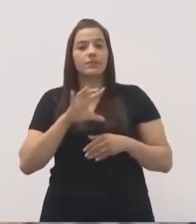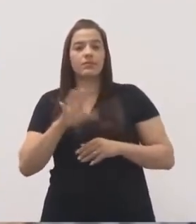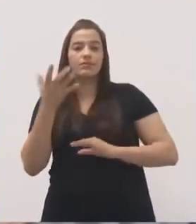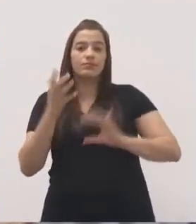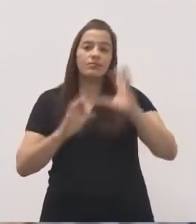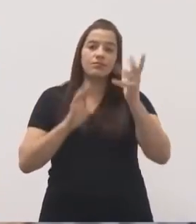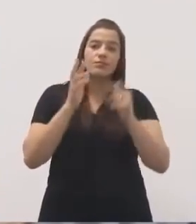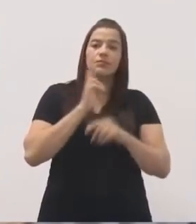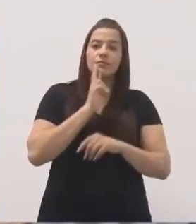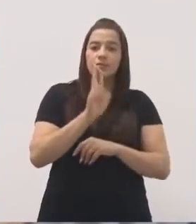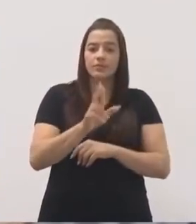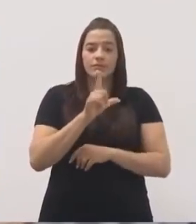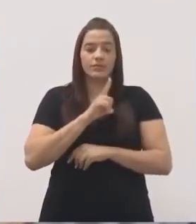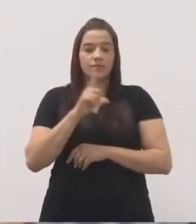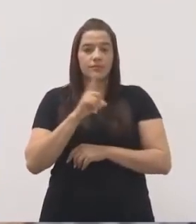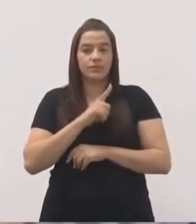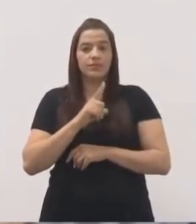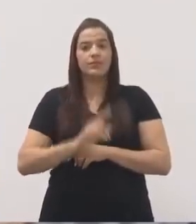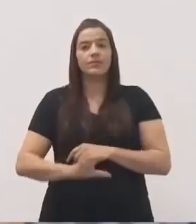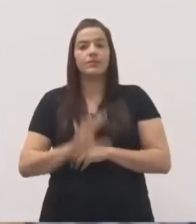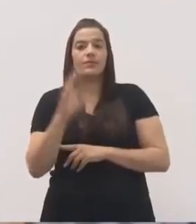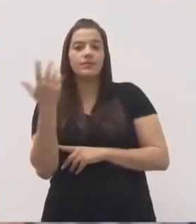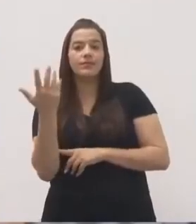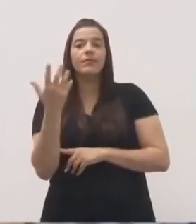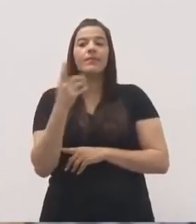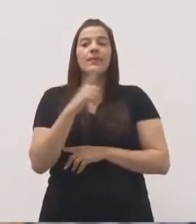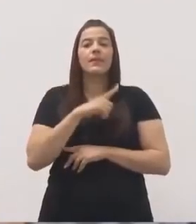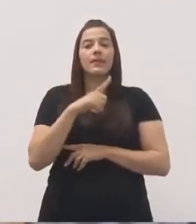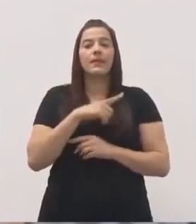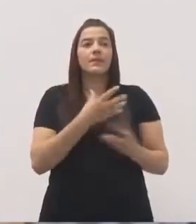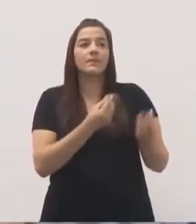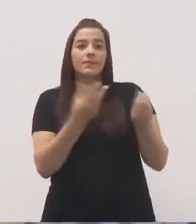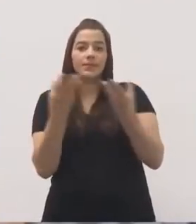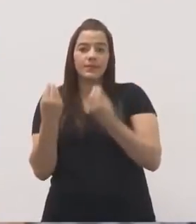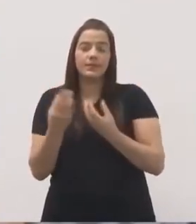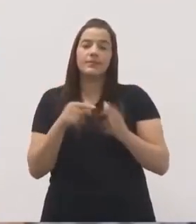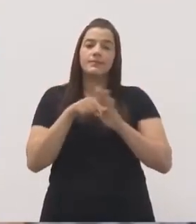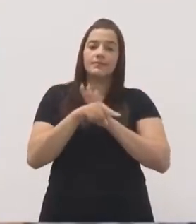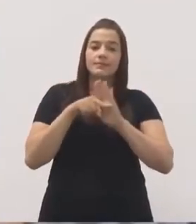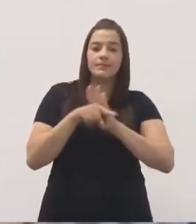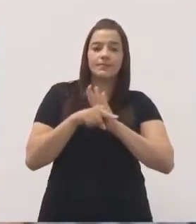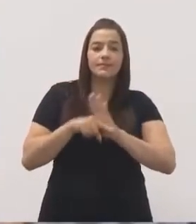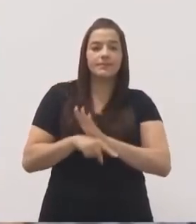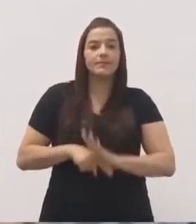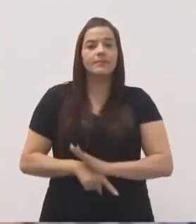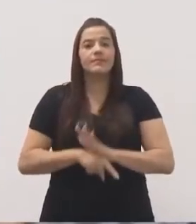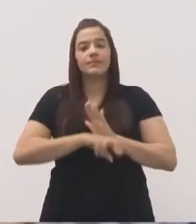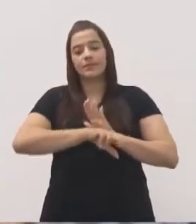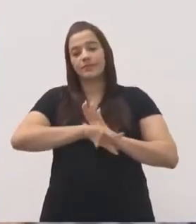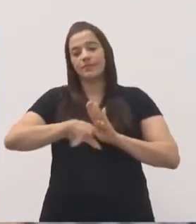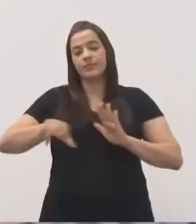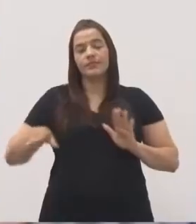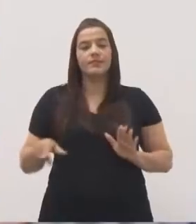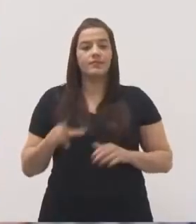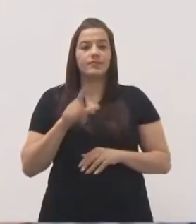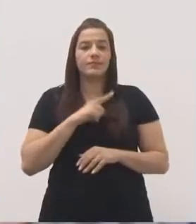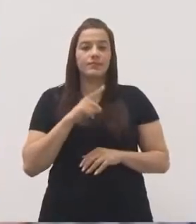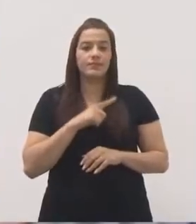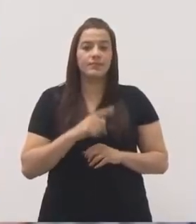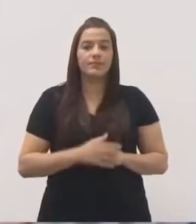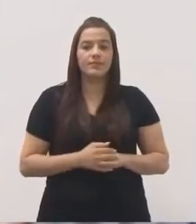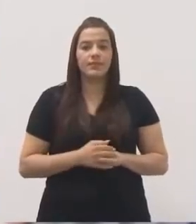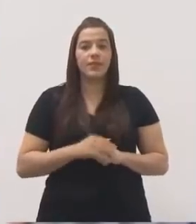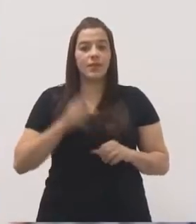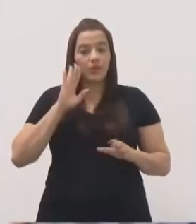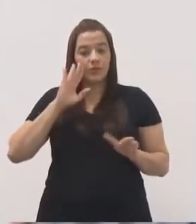que nós vamos ter, vão surgir muitas pesquisas variadas aí, né? Foco